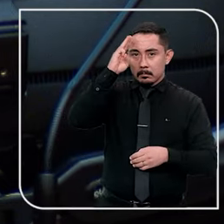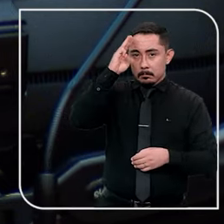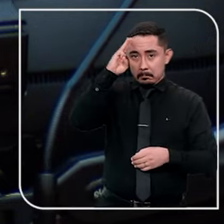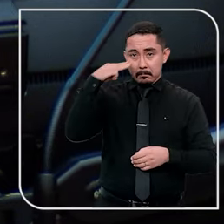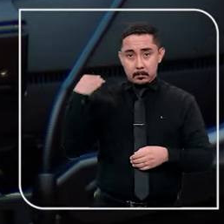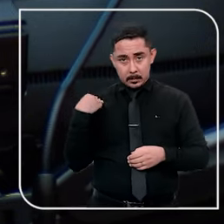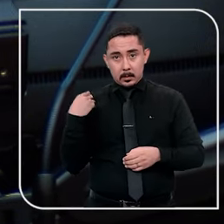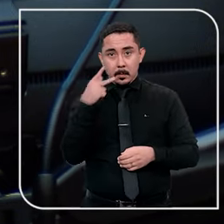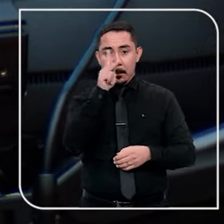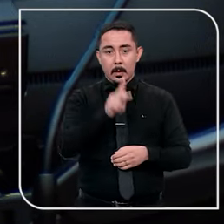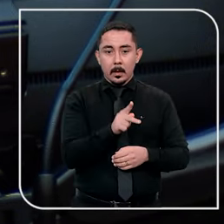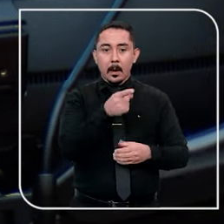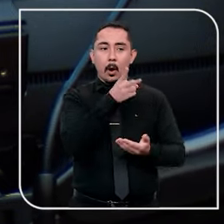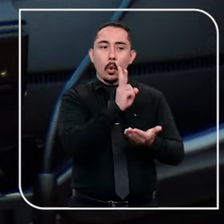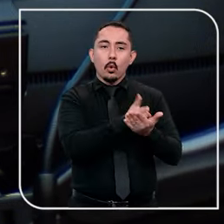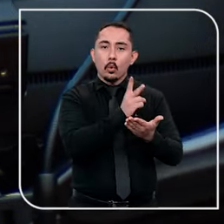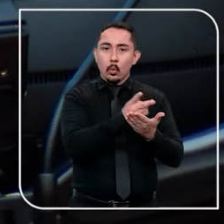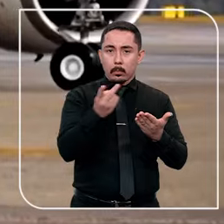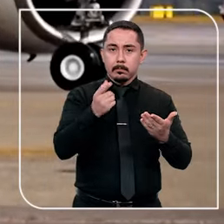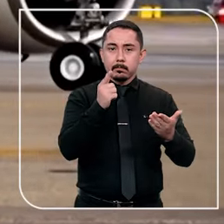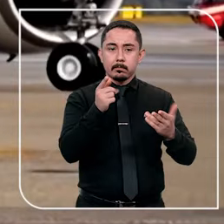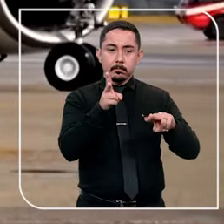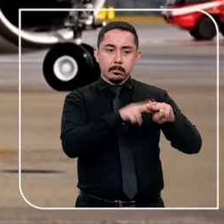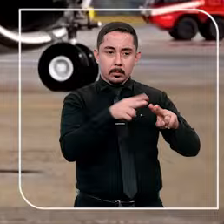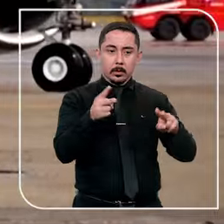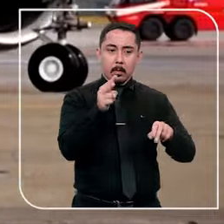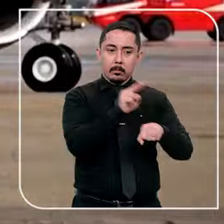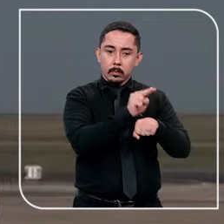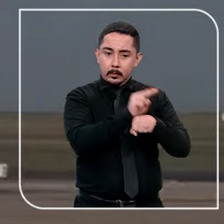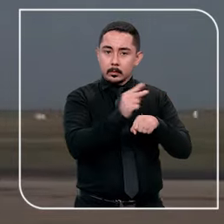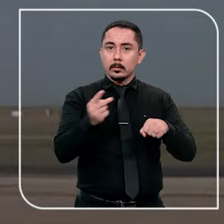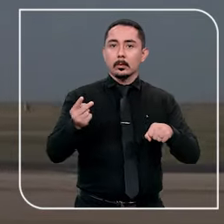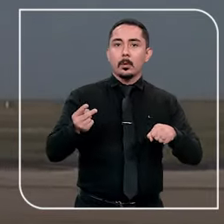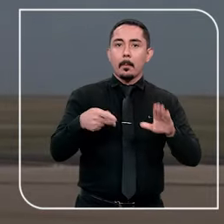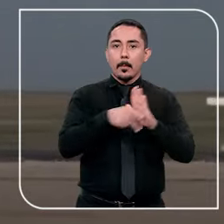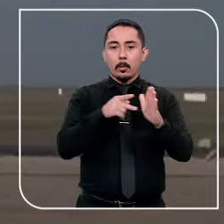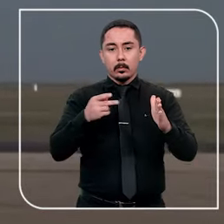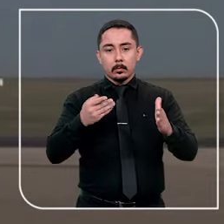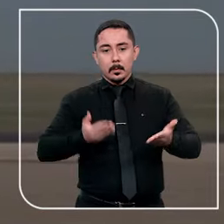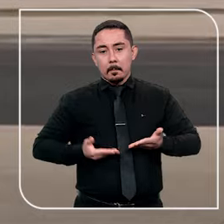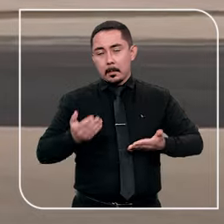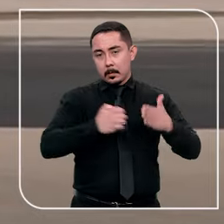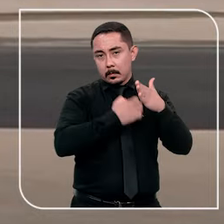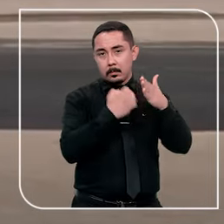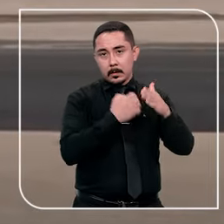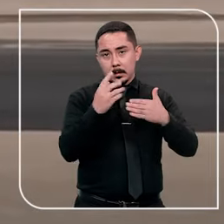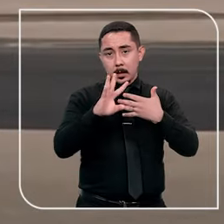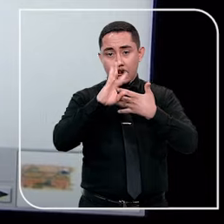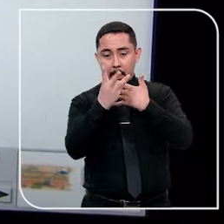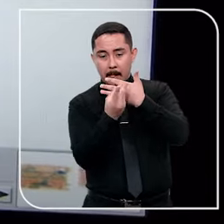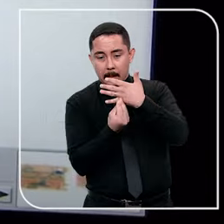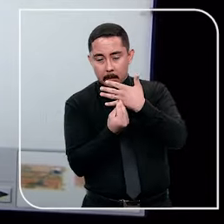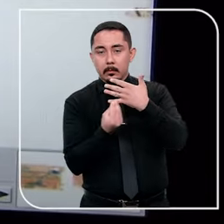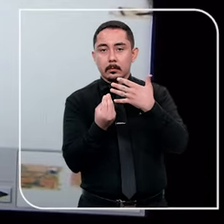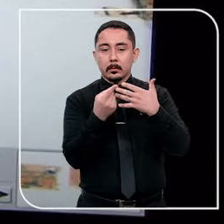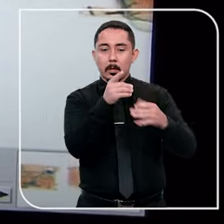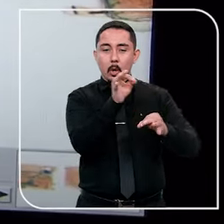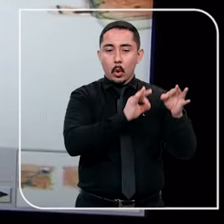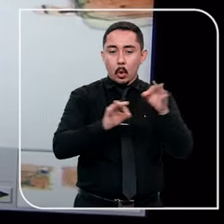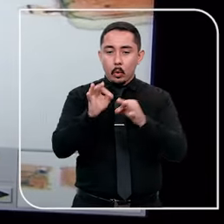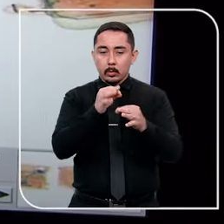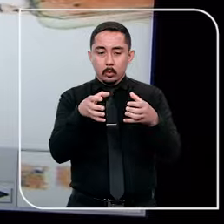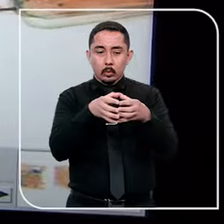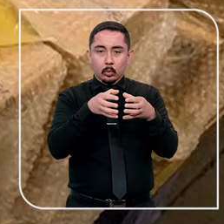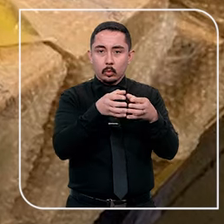Assis Moura Manteve a prisão preventiva de um funcionário da latan acusado de participar de esquema organizado por um